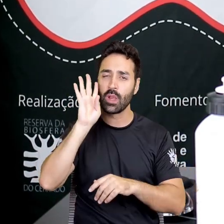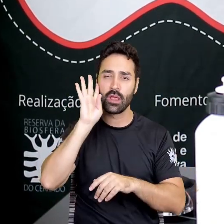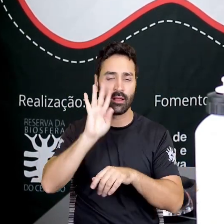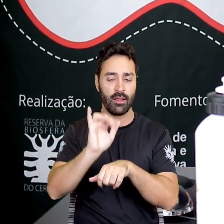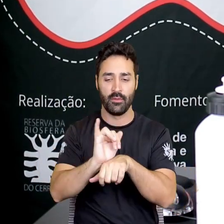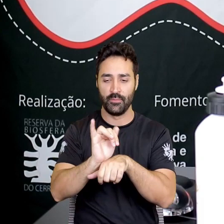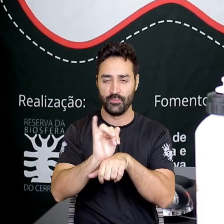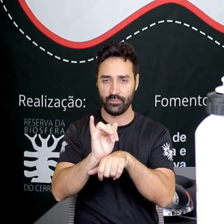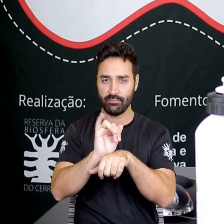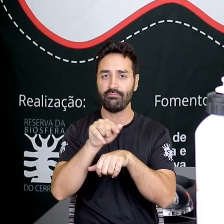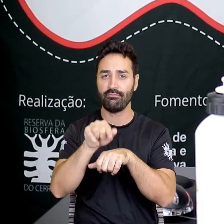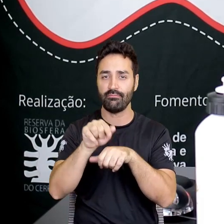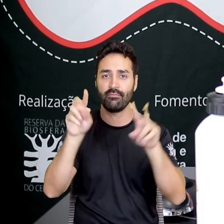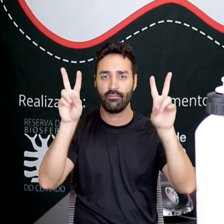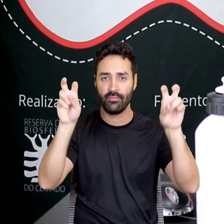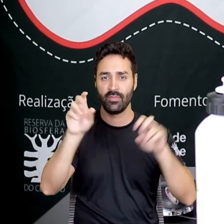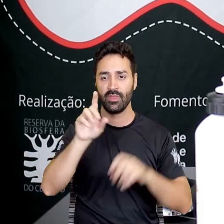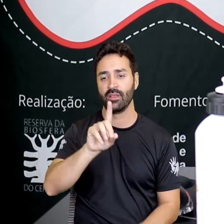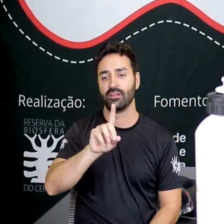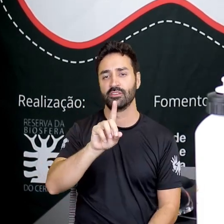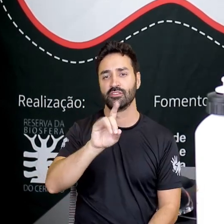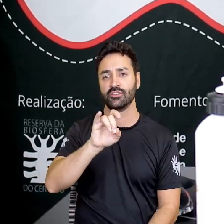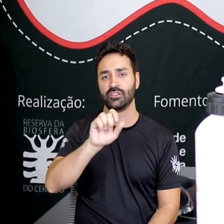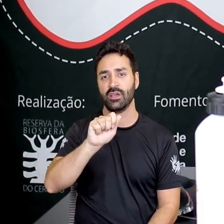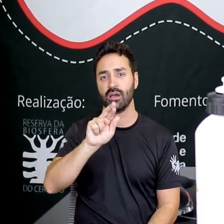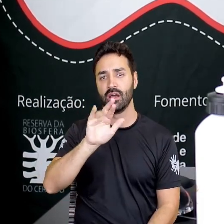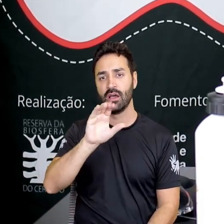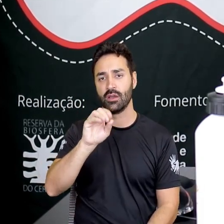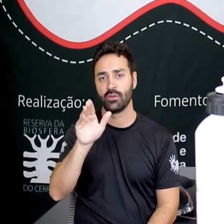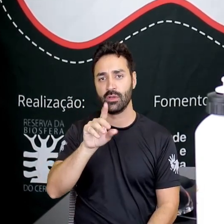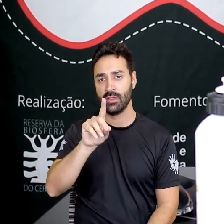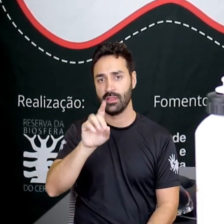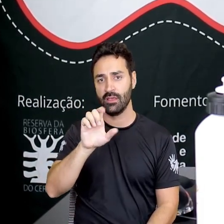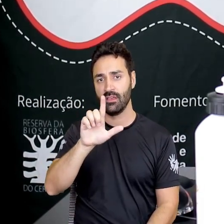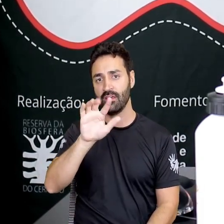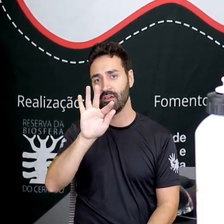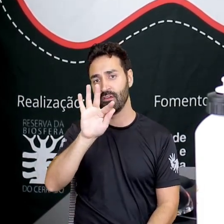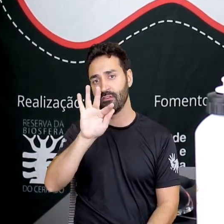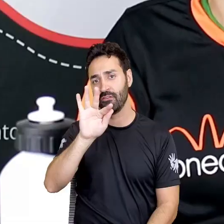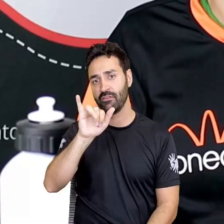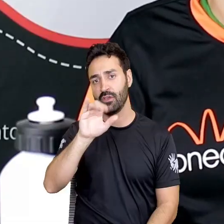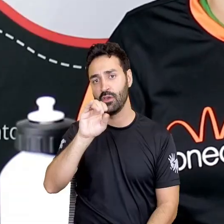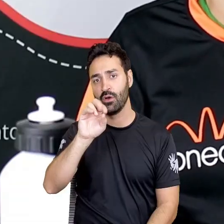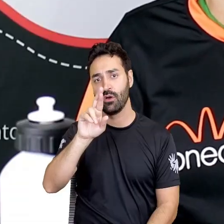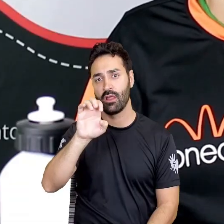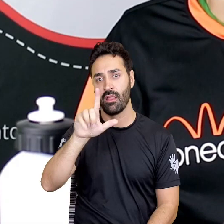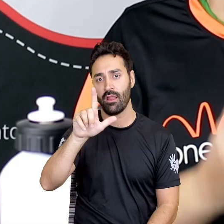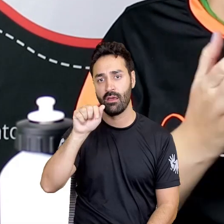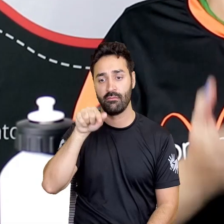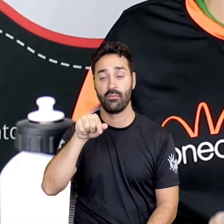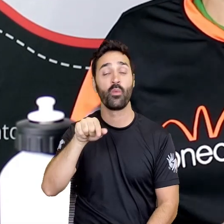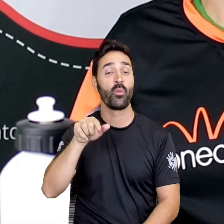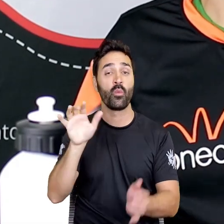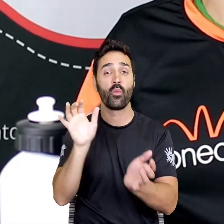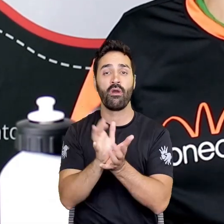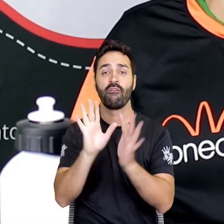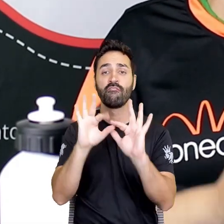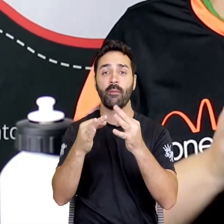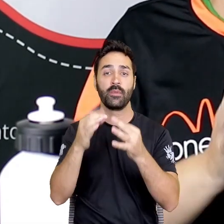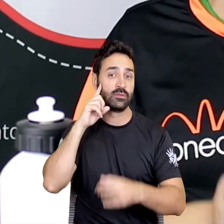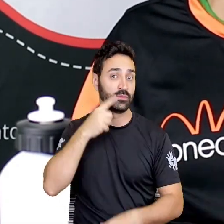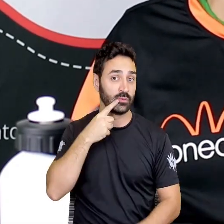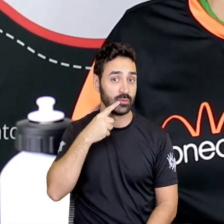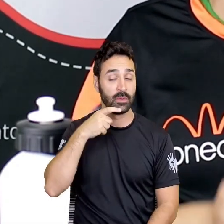um canal que chama o Diário de Fiorella. O Diário de Fiorella mostra uma família de surdos. Os pais são surdos e